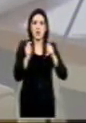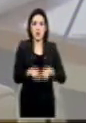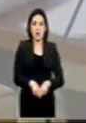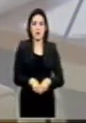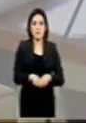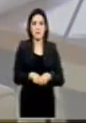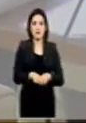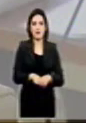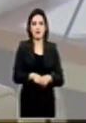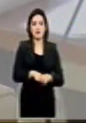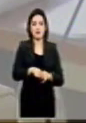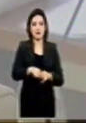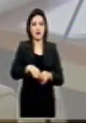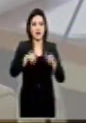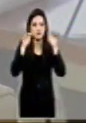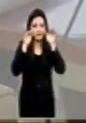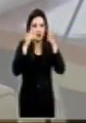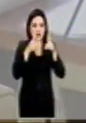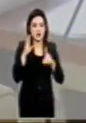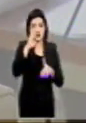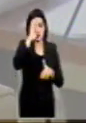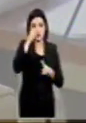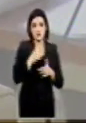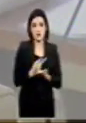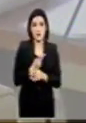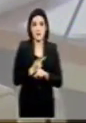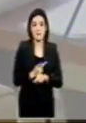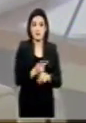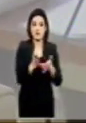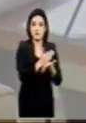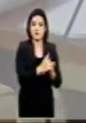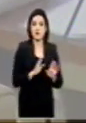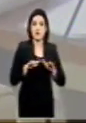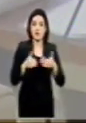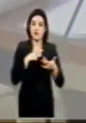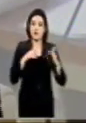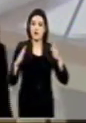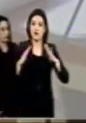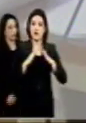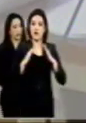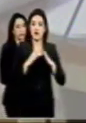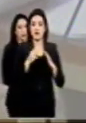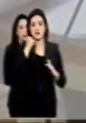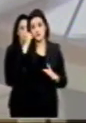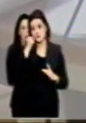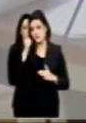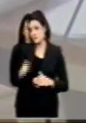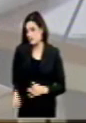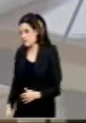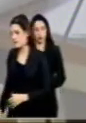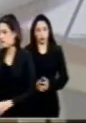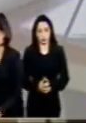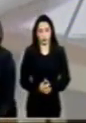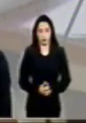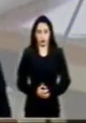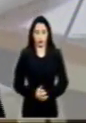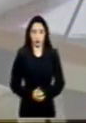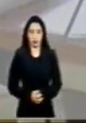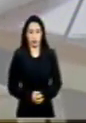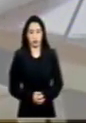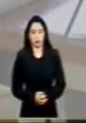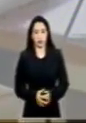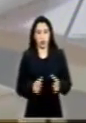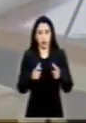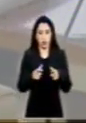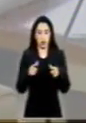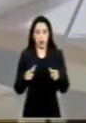de pedido de busca e apreensão a ser cumprida em casa legislativa diante da impropriedade de extensão a locais